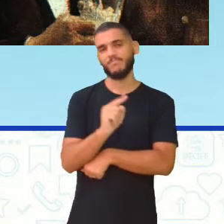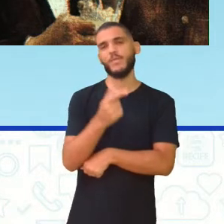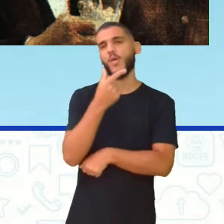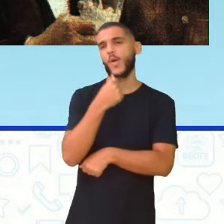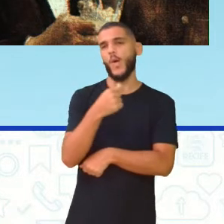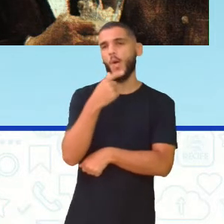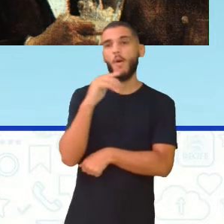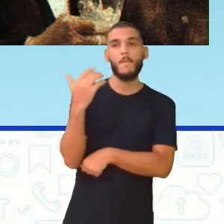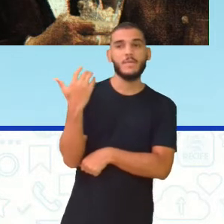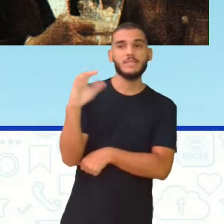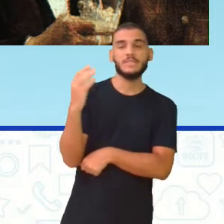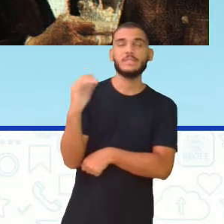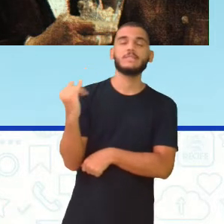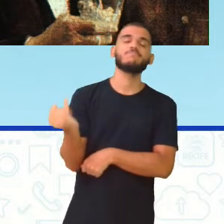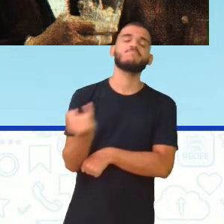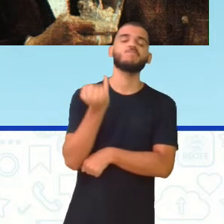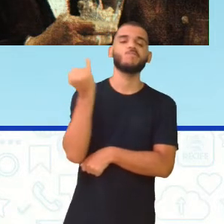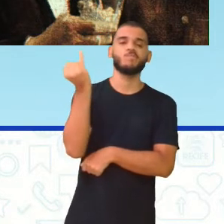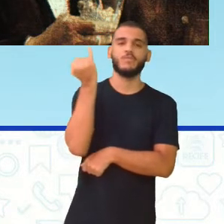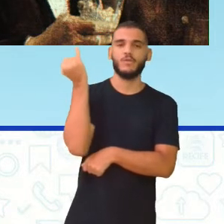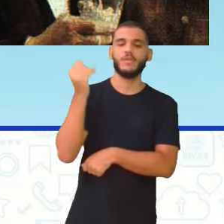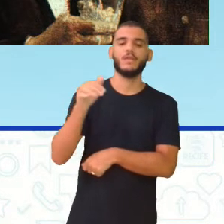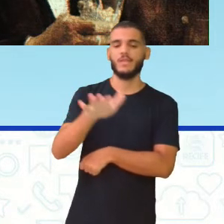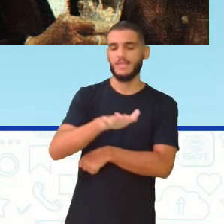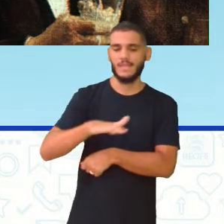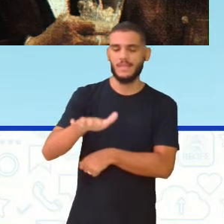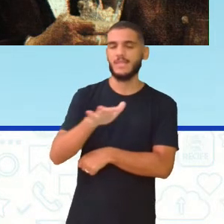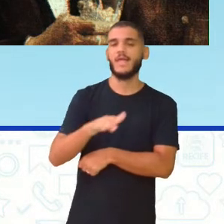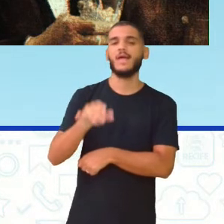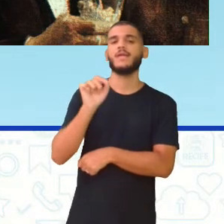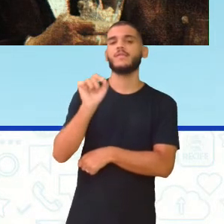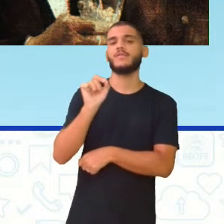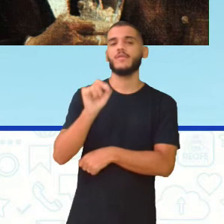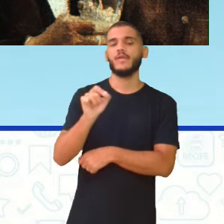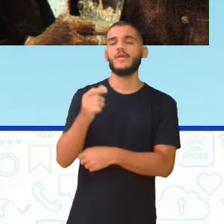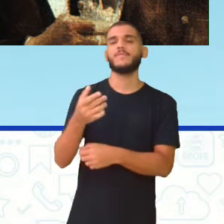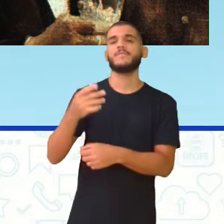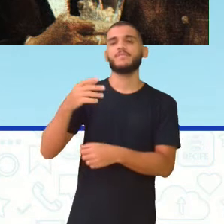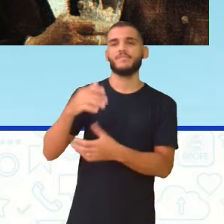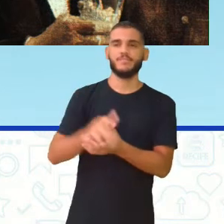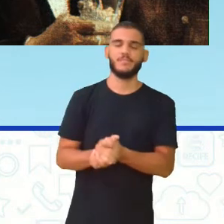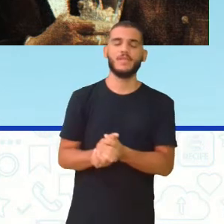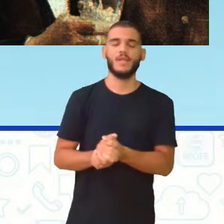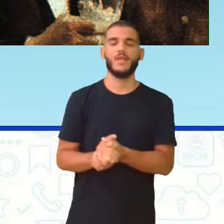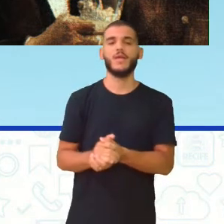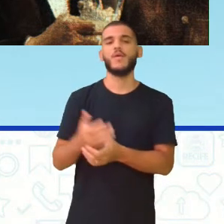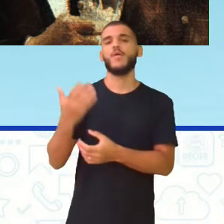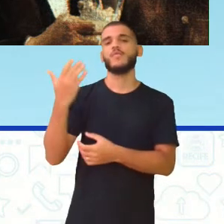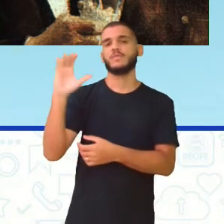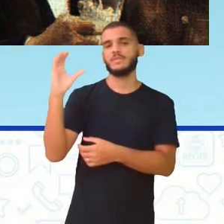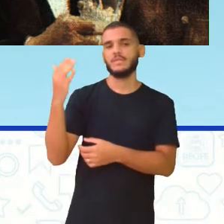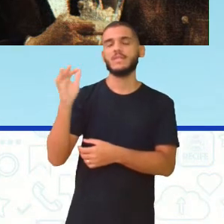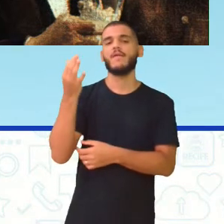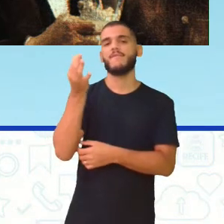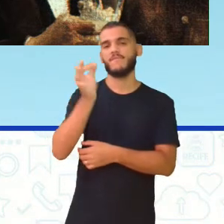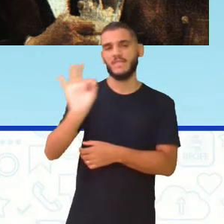cientistas mais importantes nessa área de fermentação. O cientista francês Louis Pasteur,